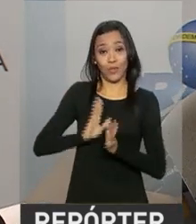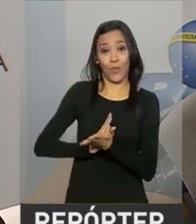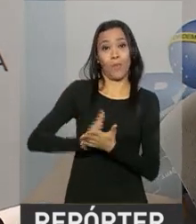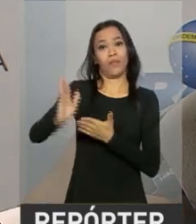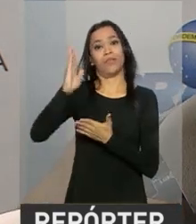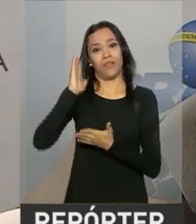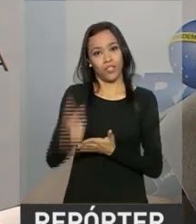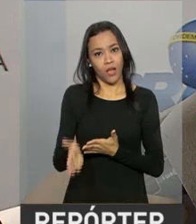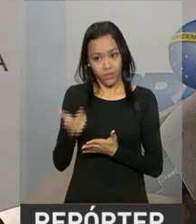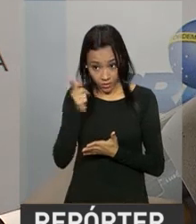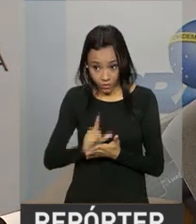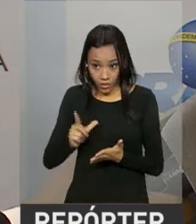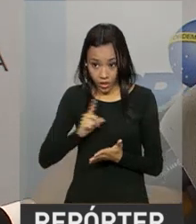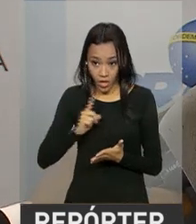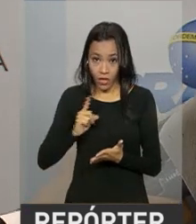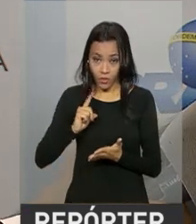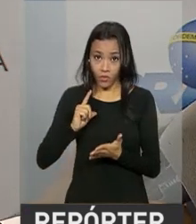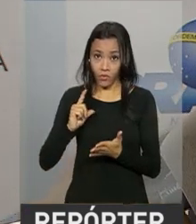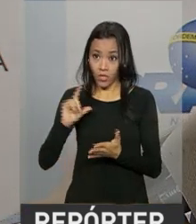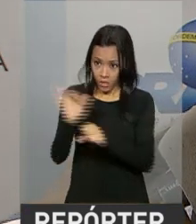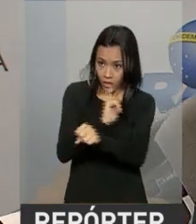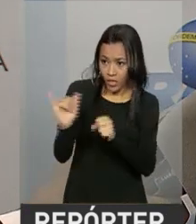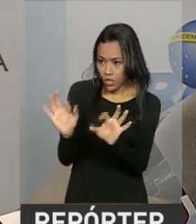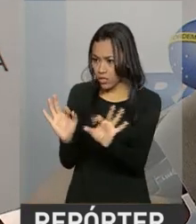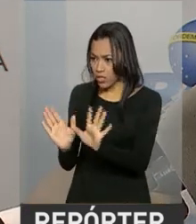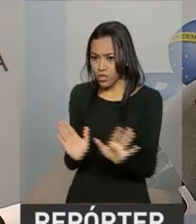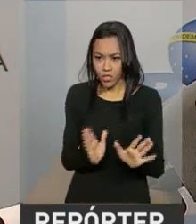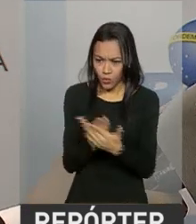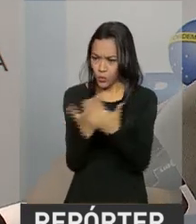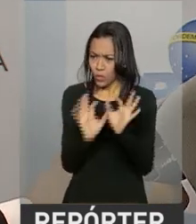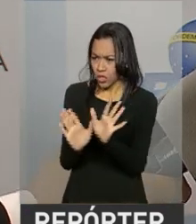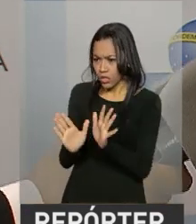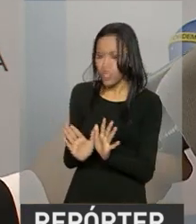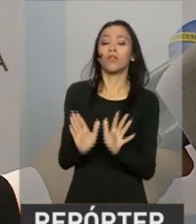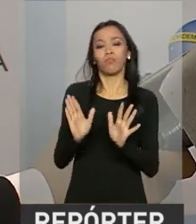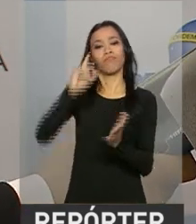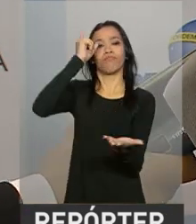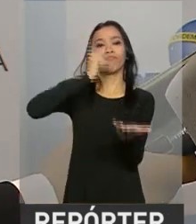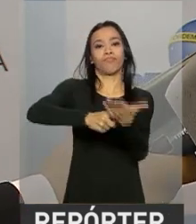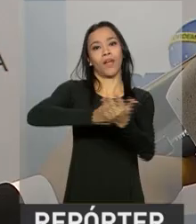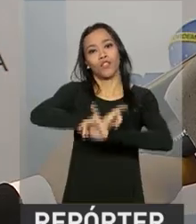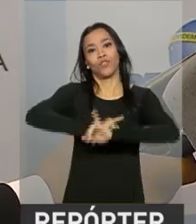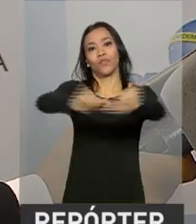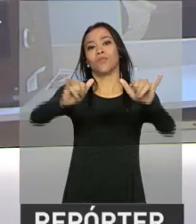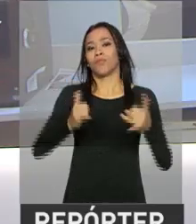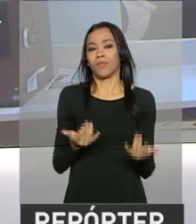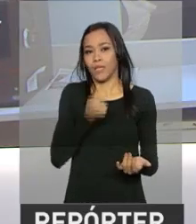Quando existirem vamos dizer mecanismos de como proceder